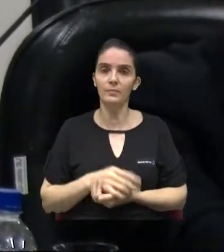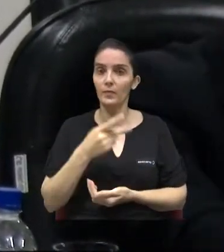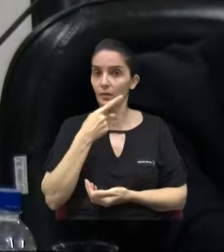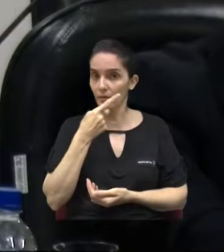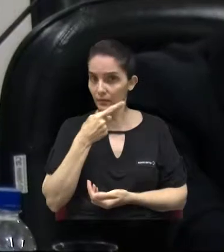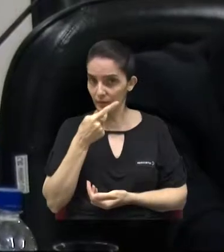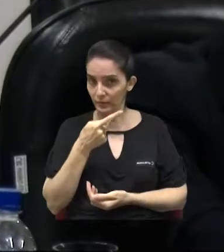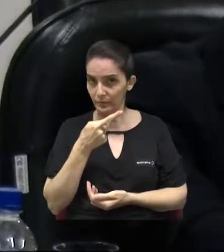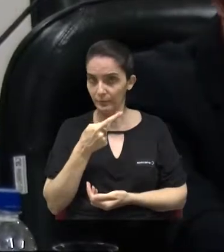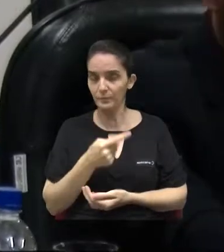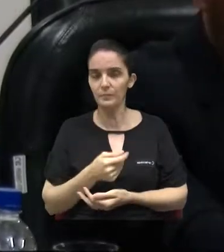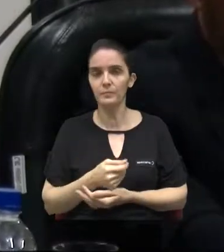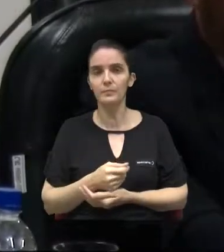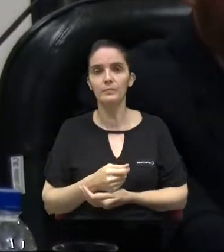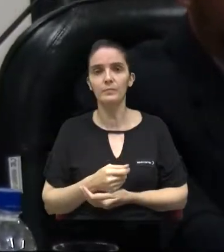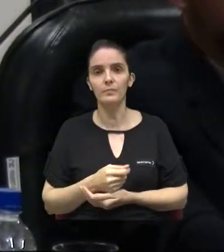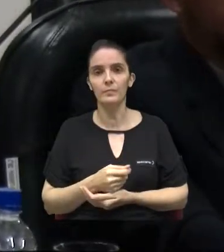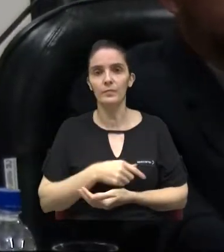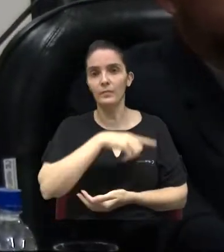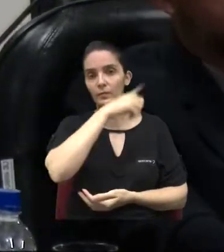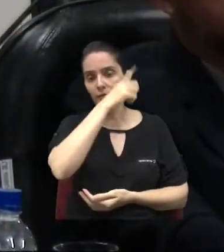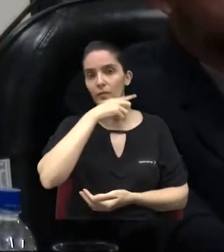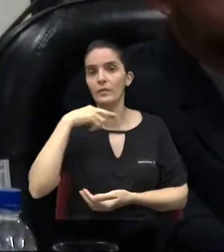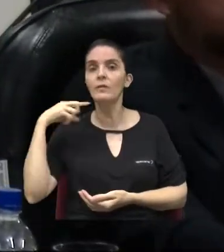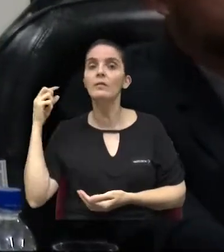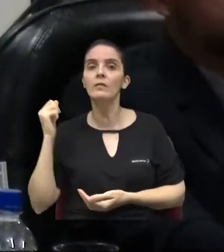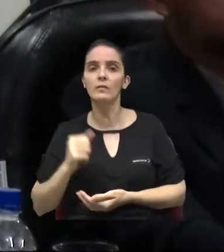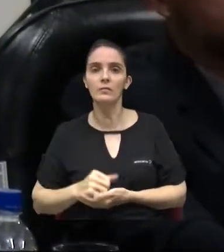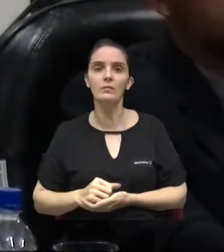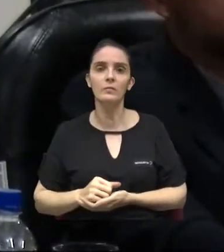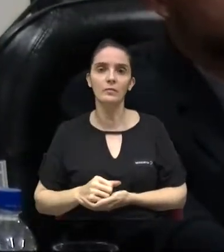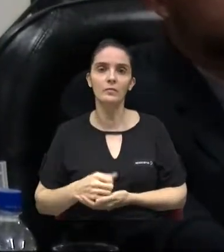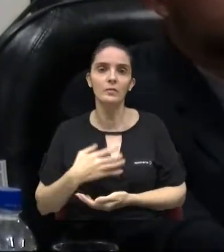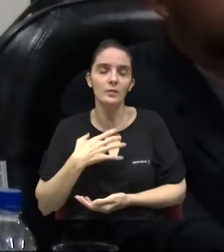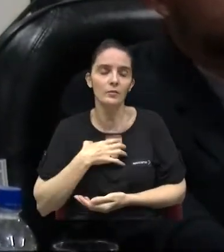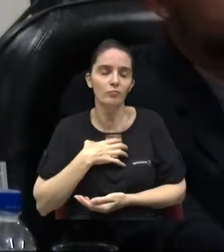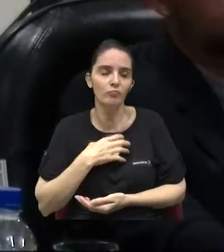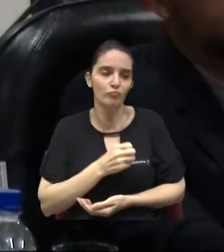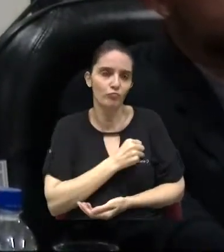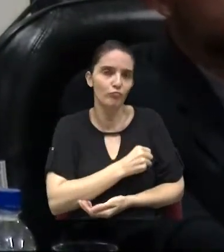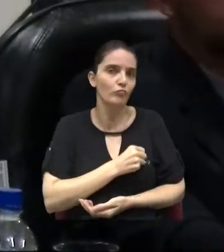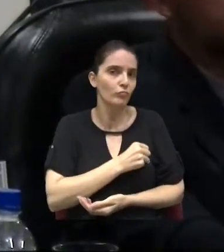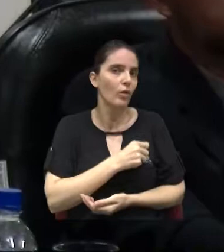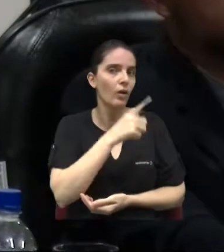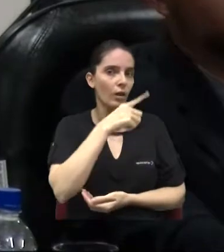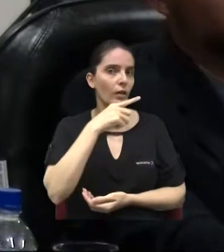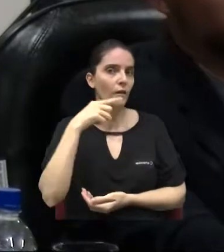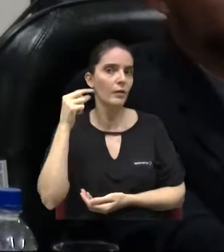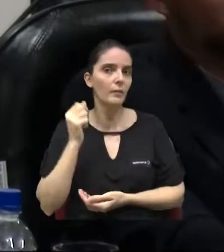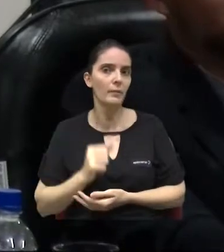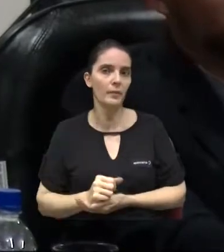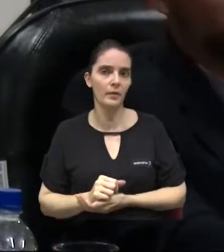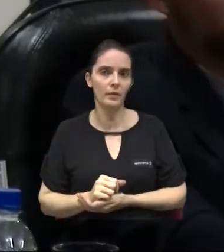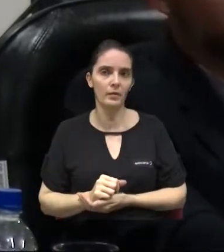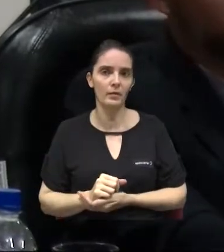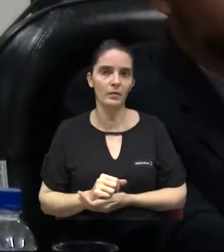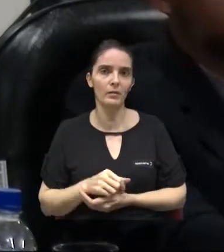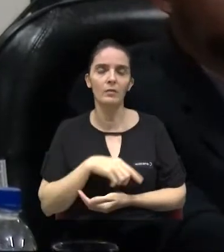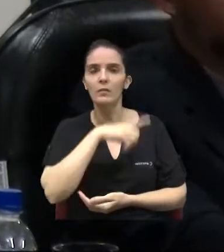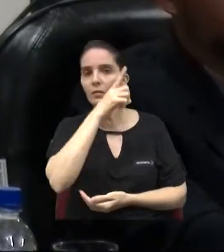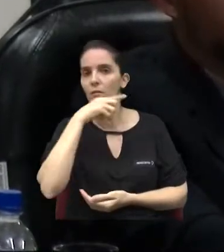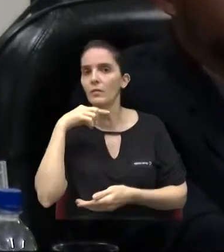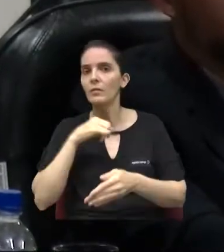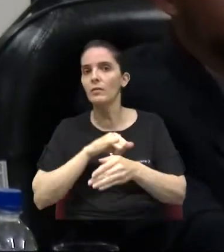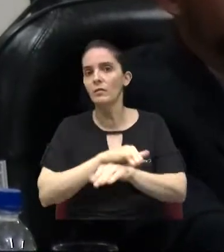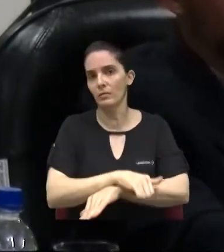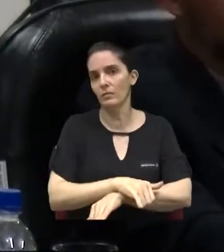senhora estava fazendo falta aqui nesse plenário. Eu olhei há pouco, não a vi, falei, ué, doutora Mayra faltando, doutor